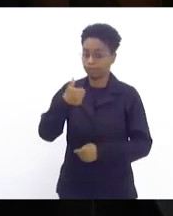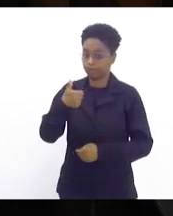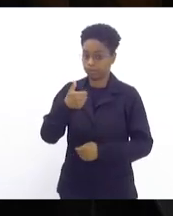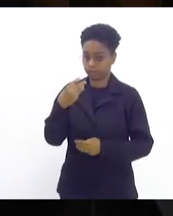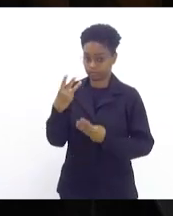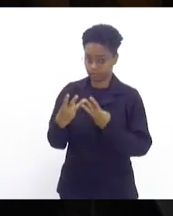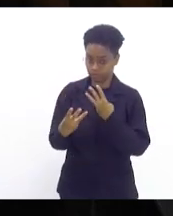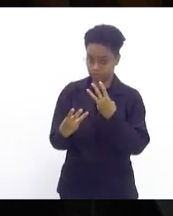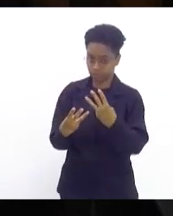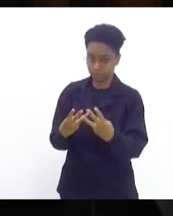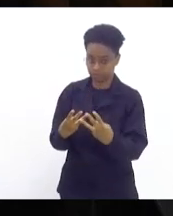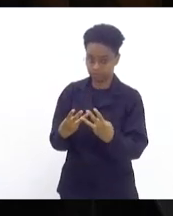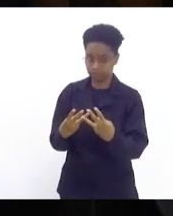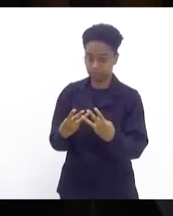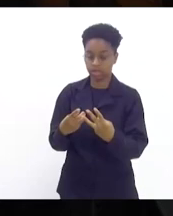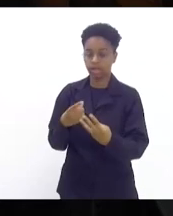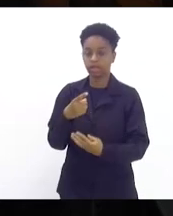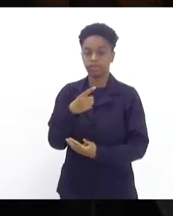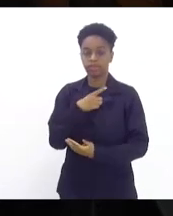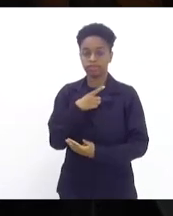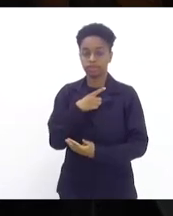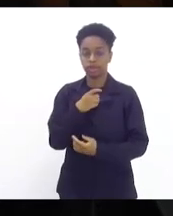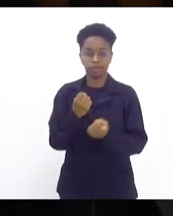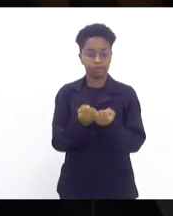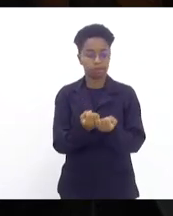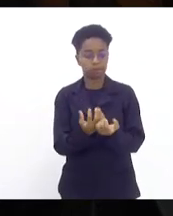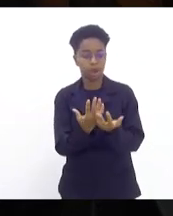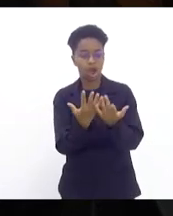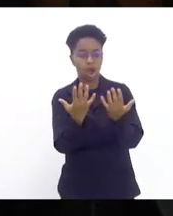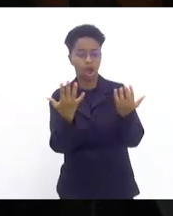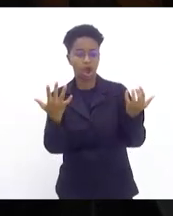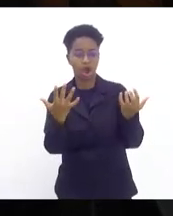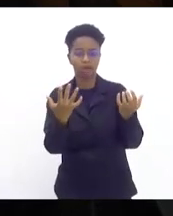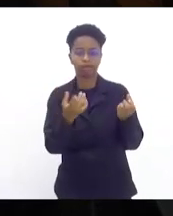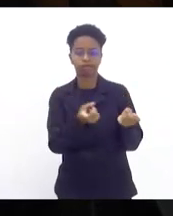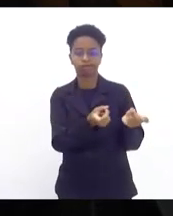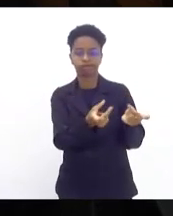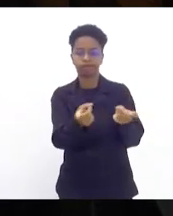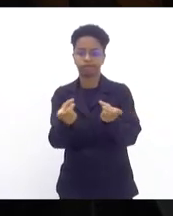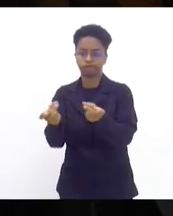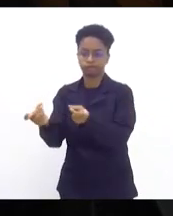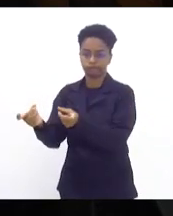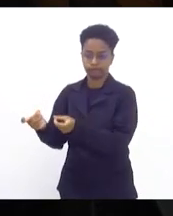que as safras são negociadas principalmente